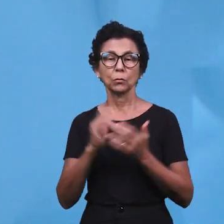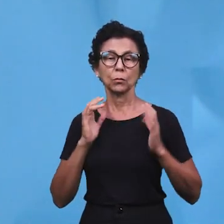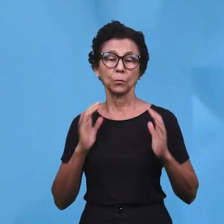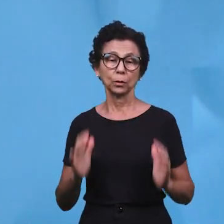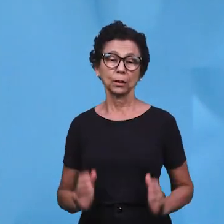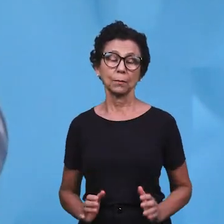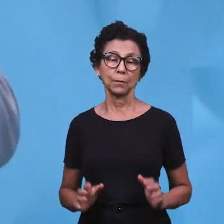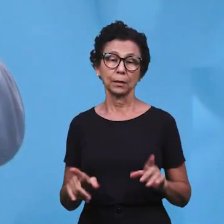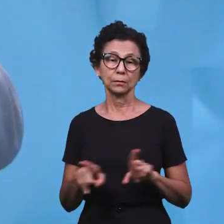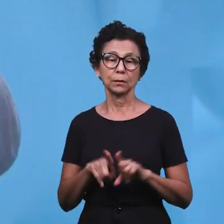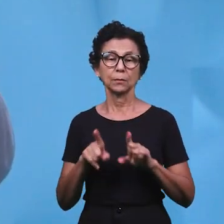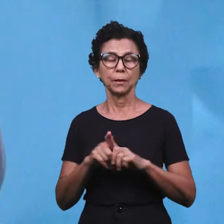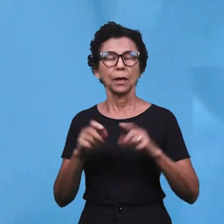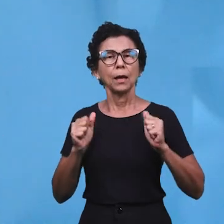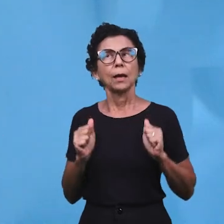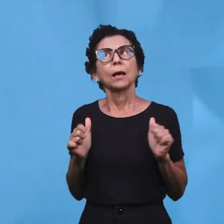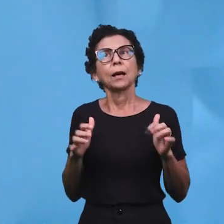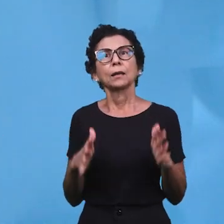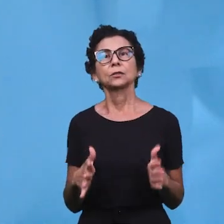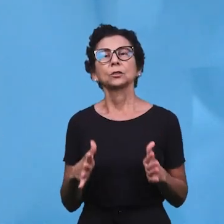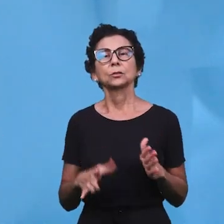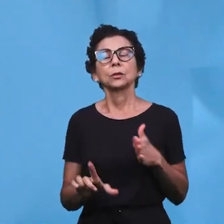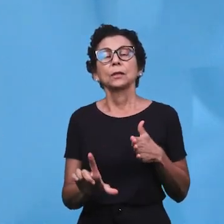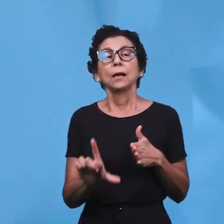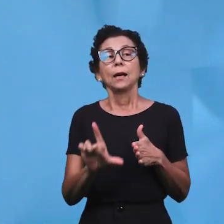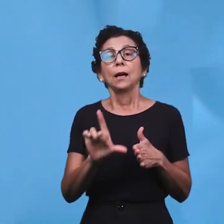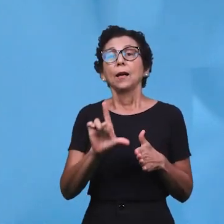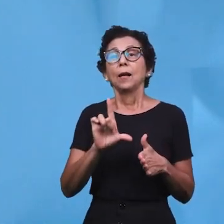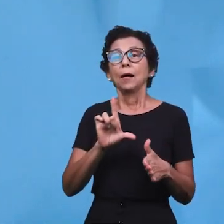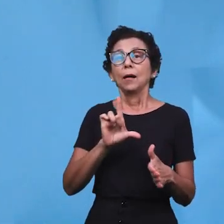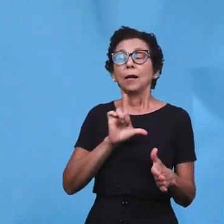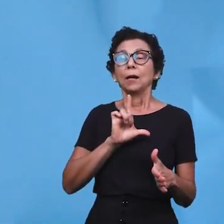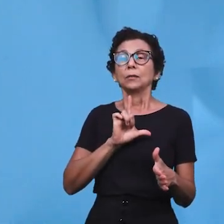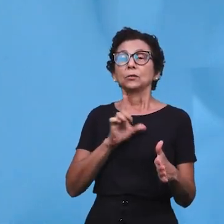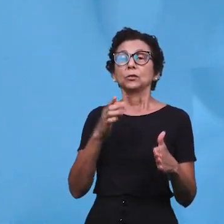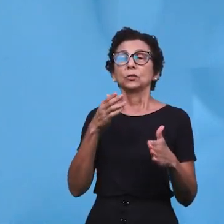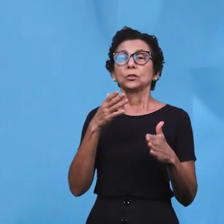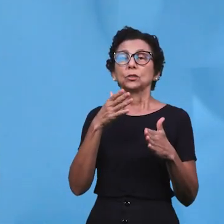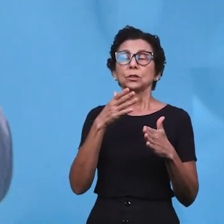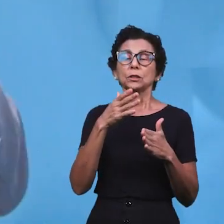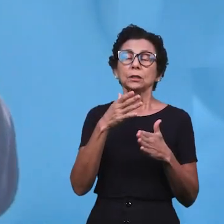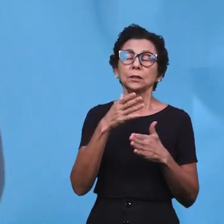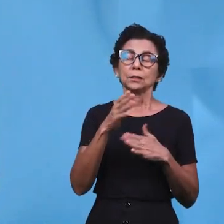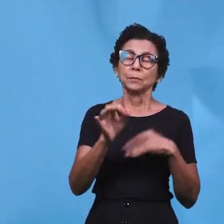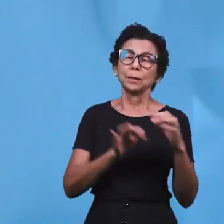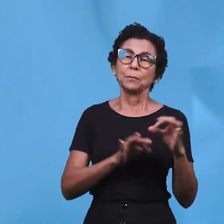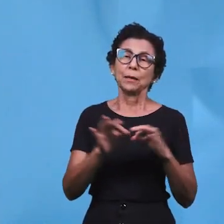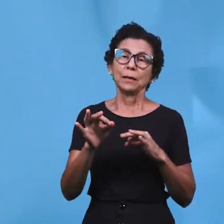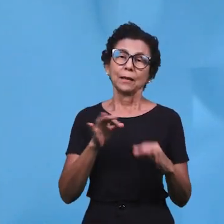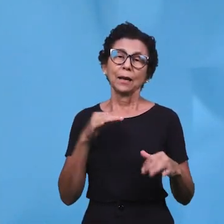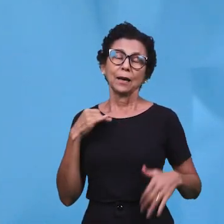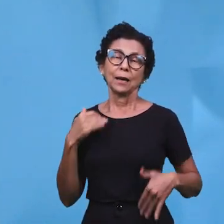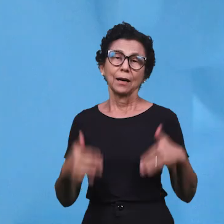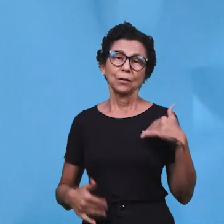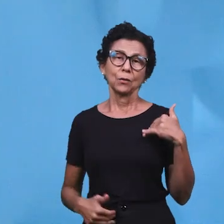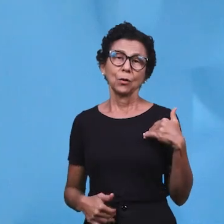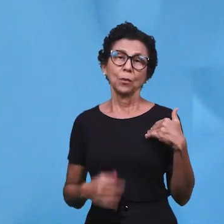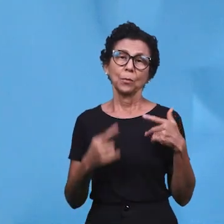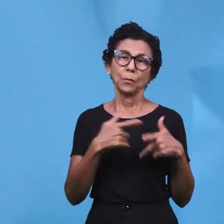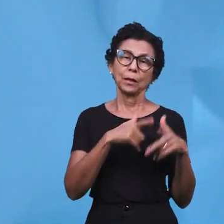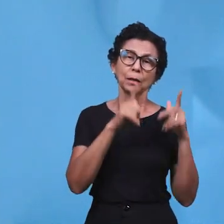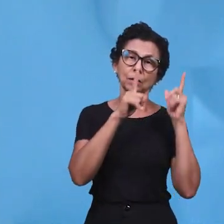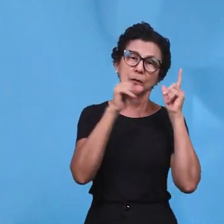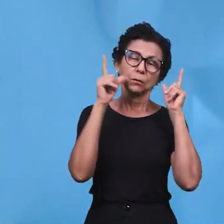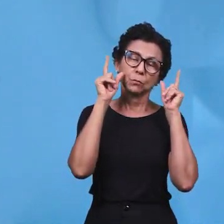nós fazemos antes de iniciar o sono, ou seja, nada mais é que um preparo do nosso corpo para o momento